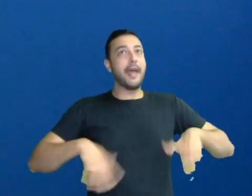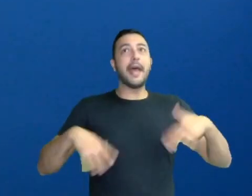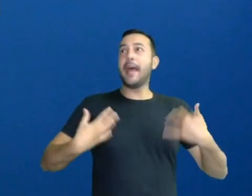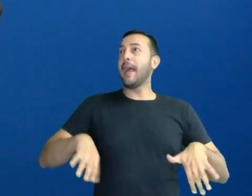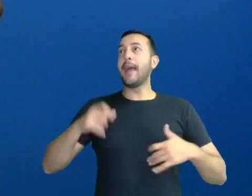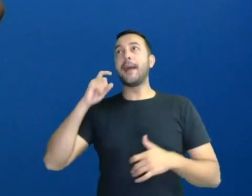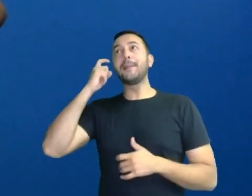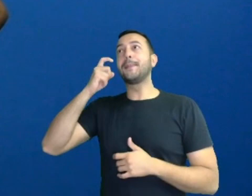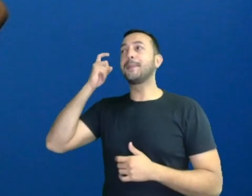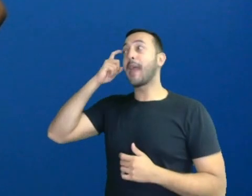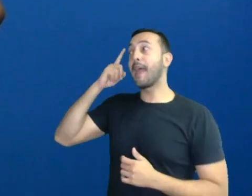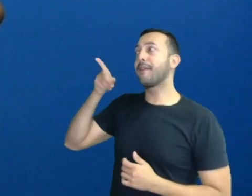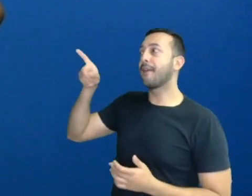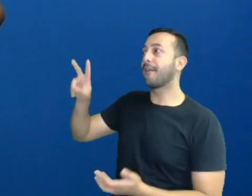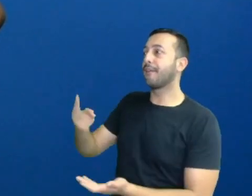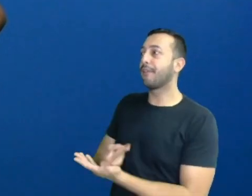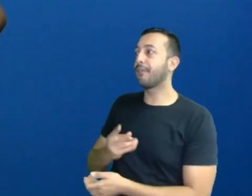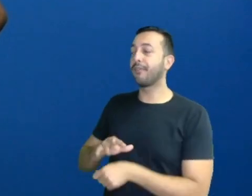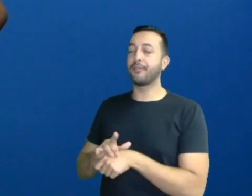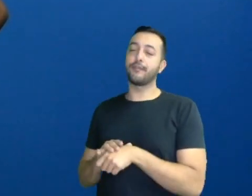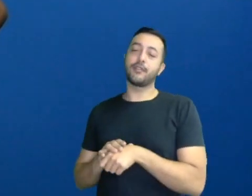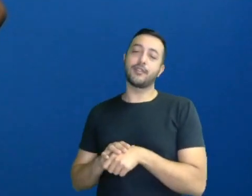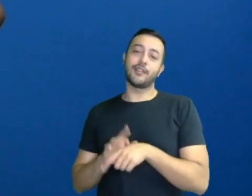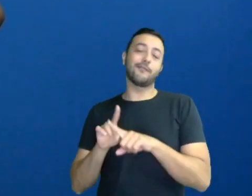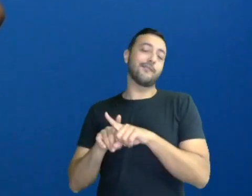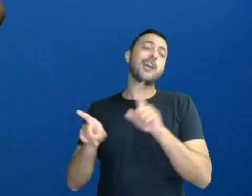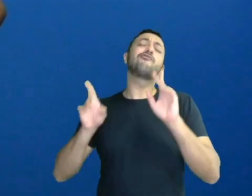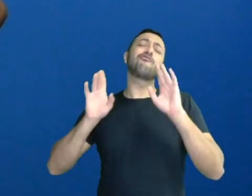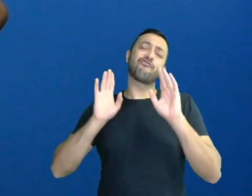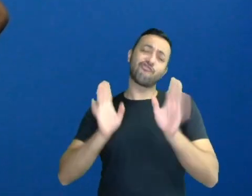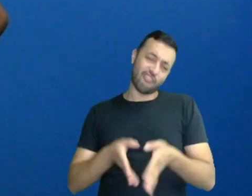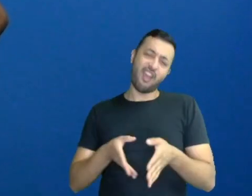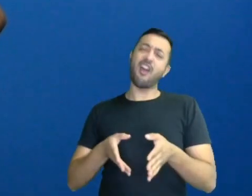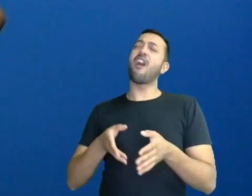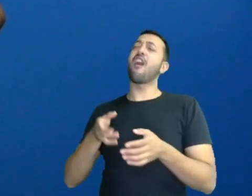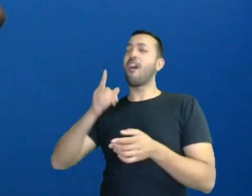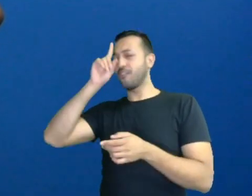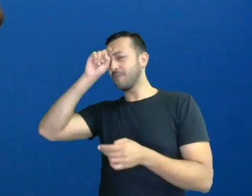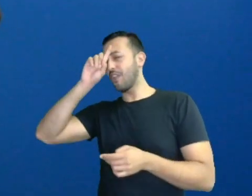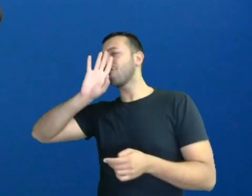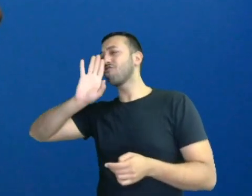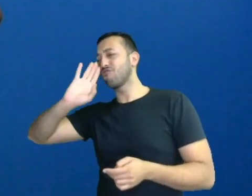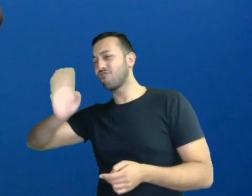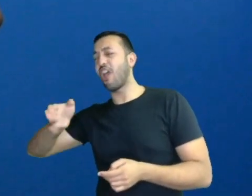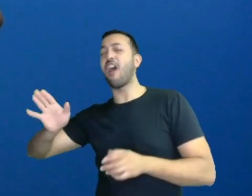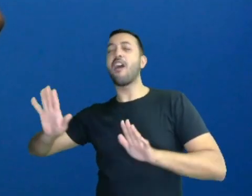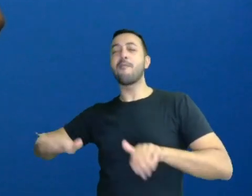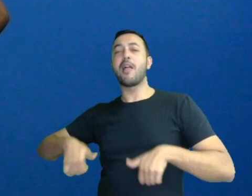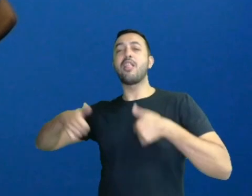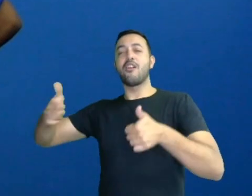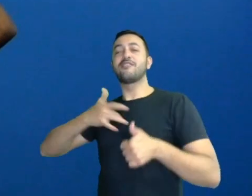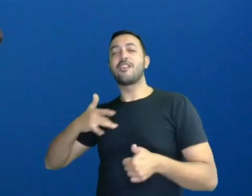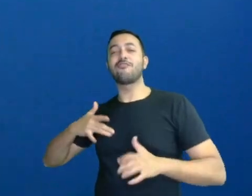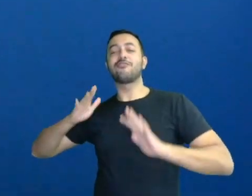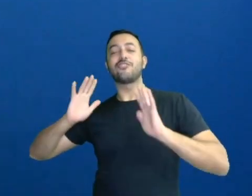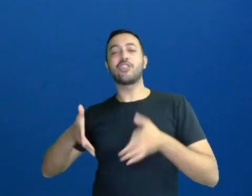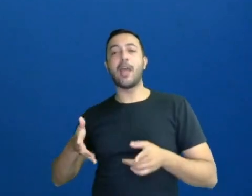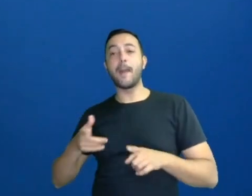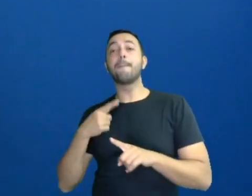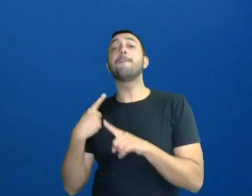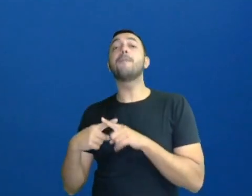alguma coisa comigo mas eu já estou em casa já fui no médico já fiquei boa isso aconteceu porque